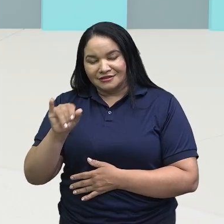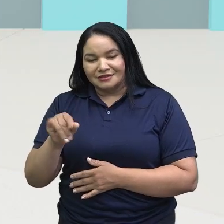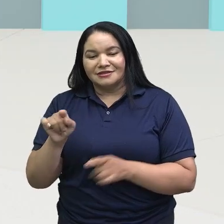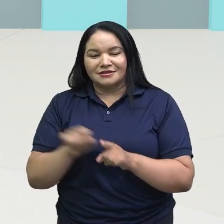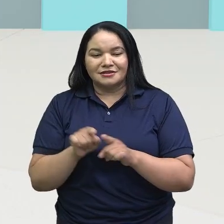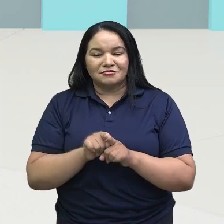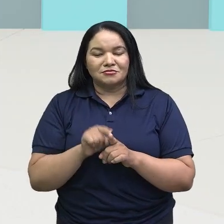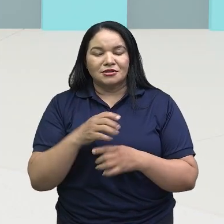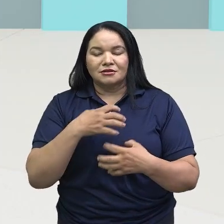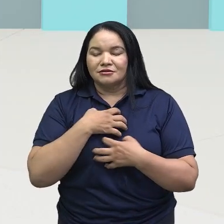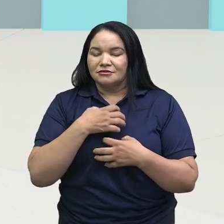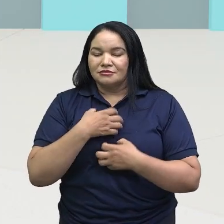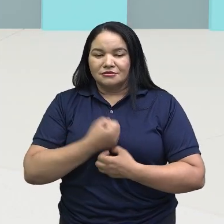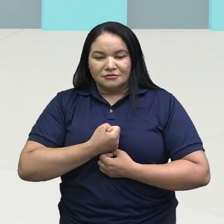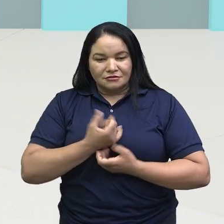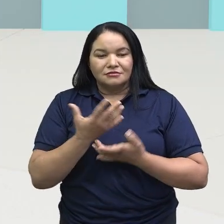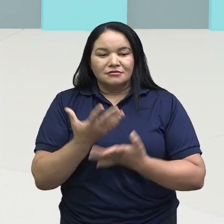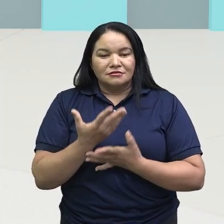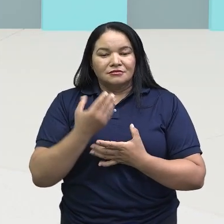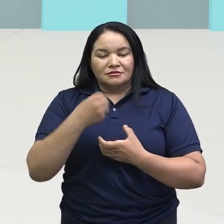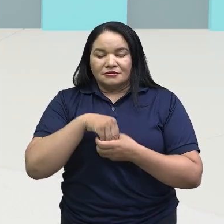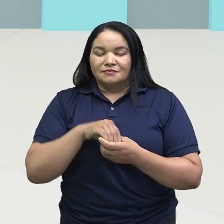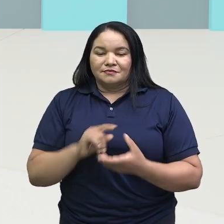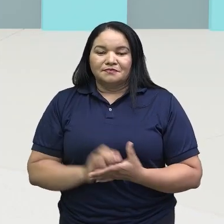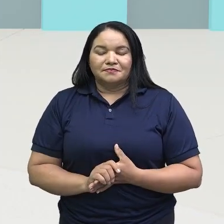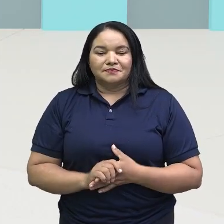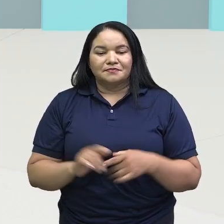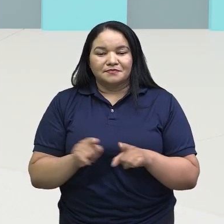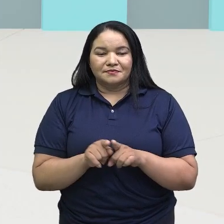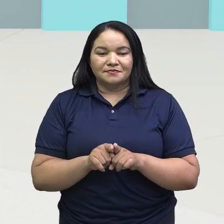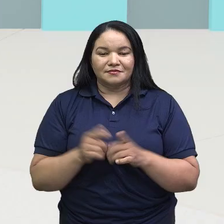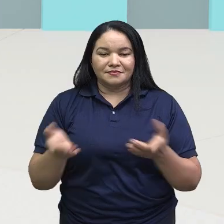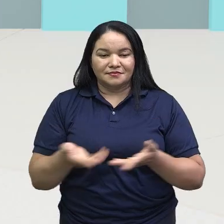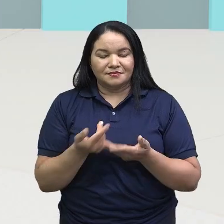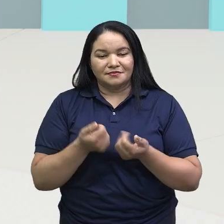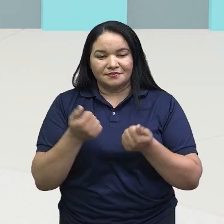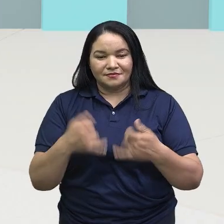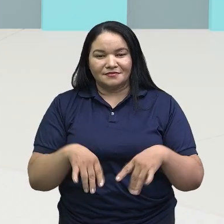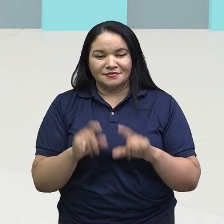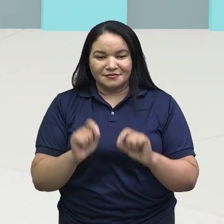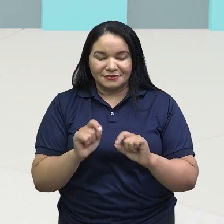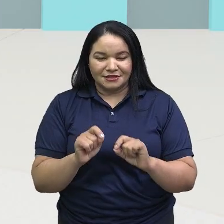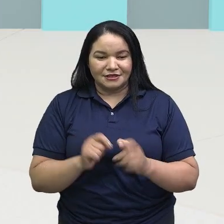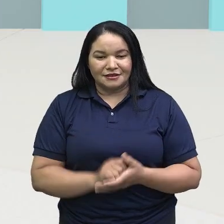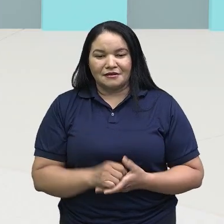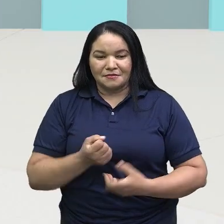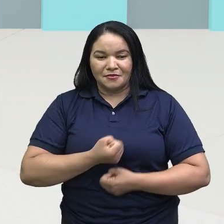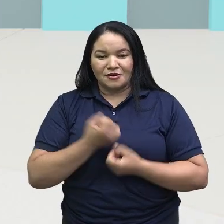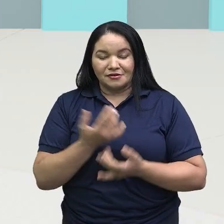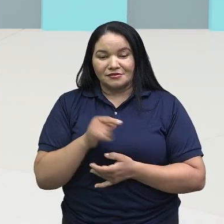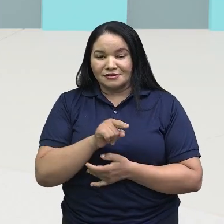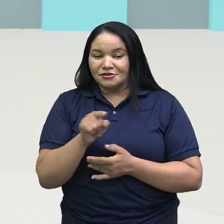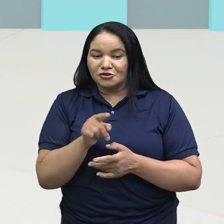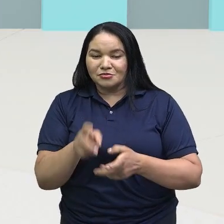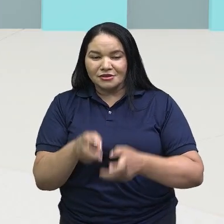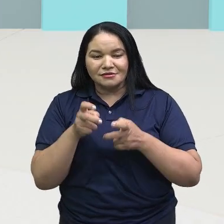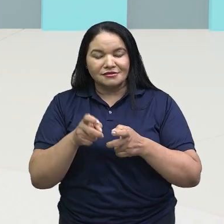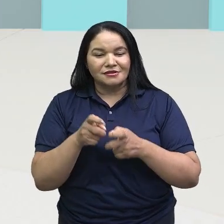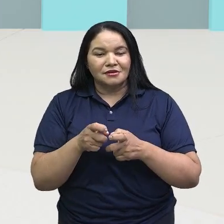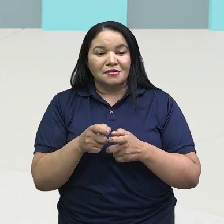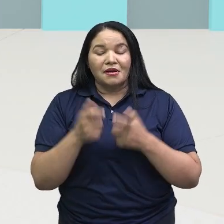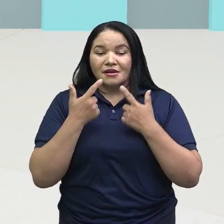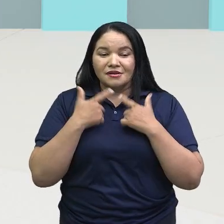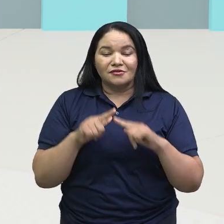carga emocional dentro desse poema, né? Então, a gente traz esse poema para que vocês percebam essa linguagem, né, uma